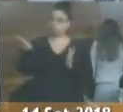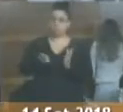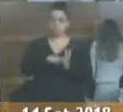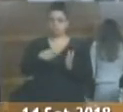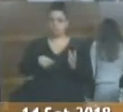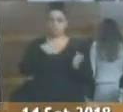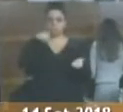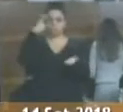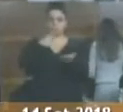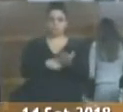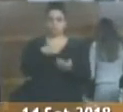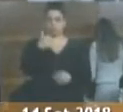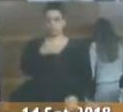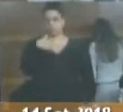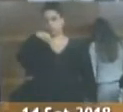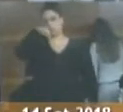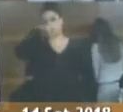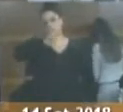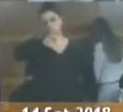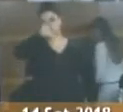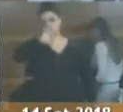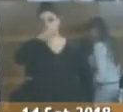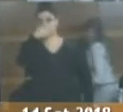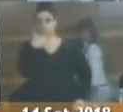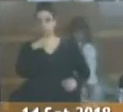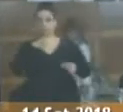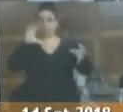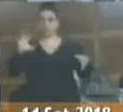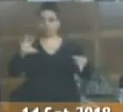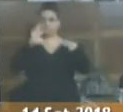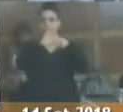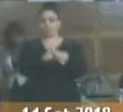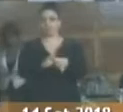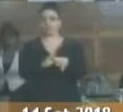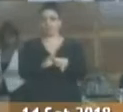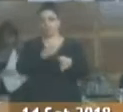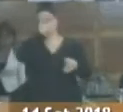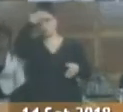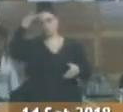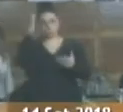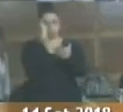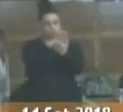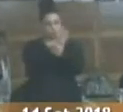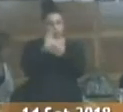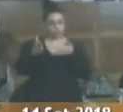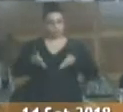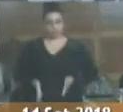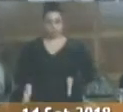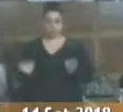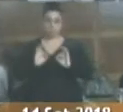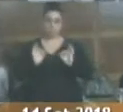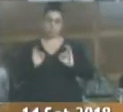Chile desde 1992. Muita gente aqui não era nem nascida ainda.